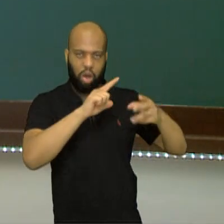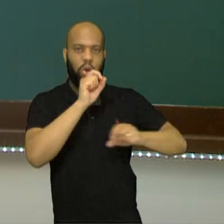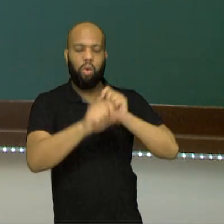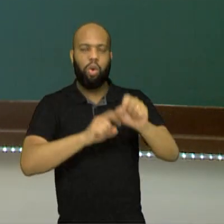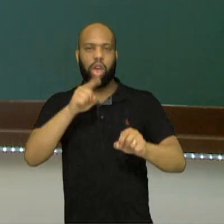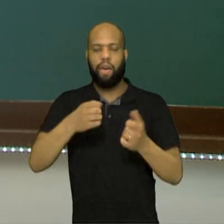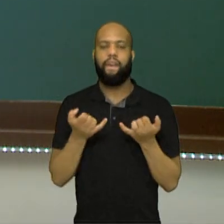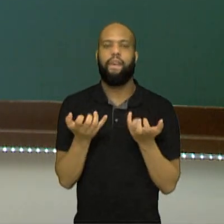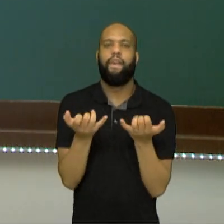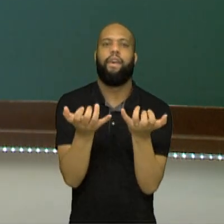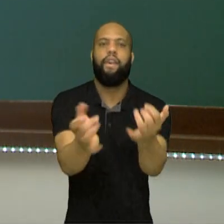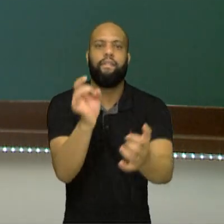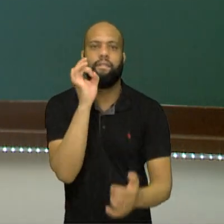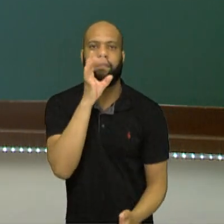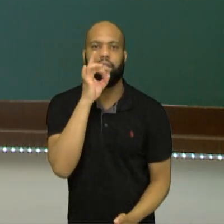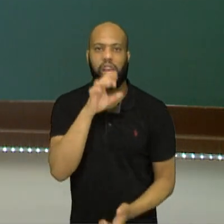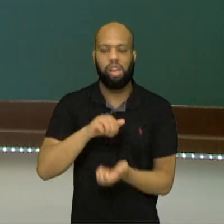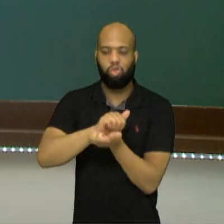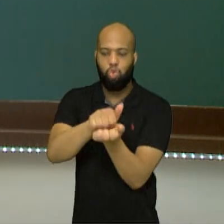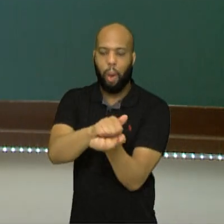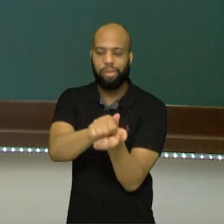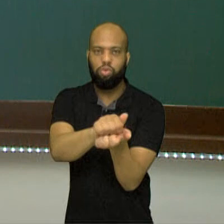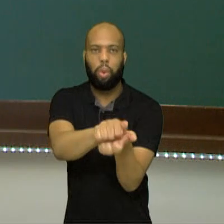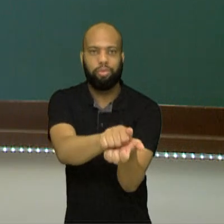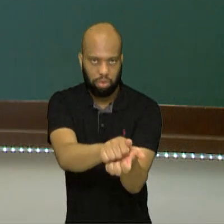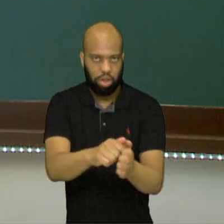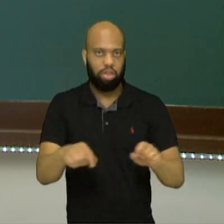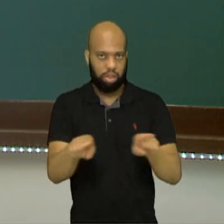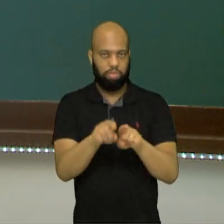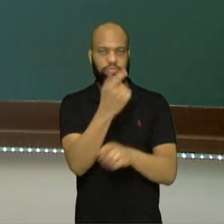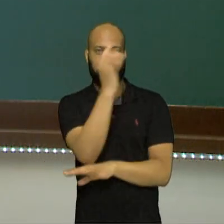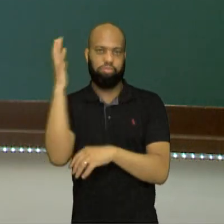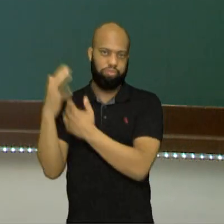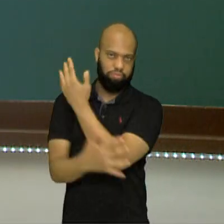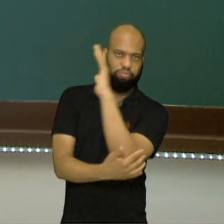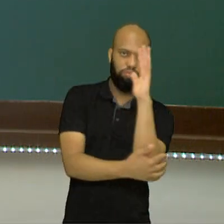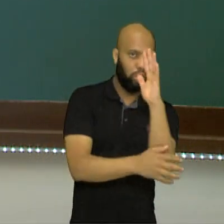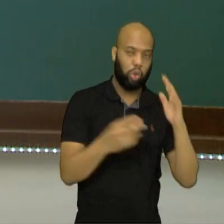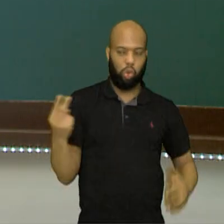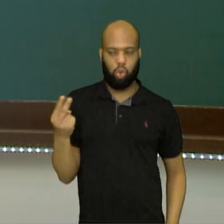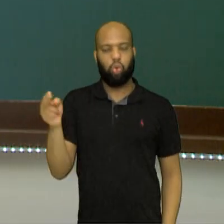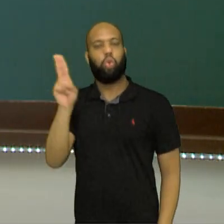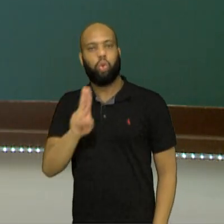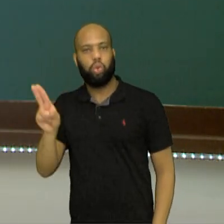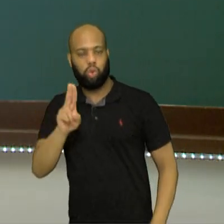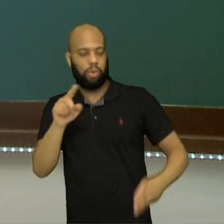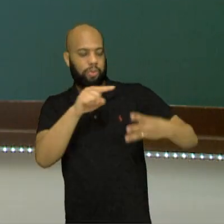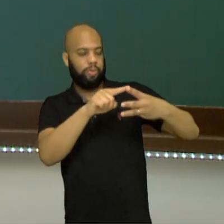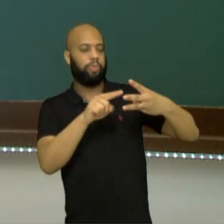pastagens usadas em comum, tanto por servos como pelos senhores, beleza?